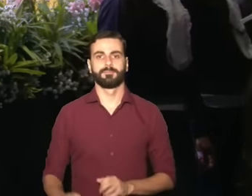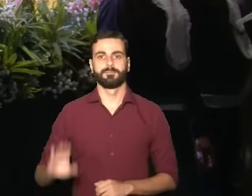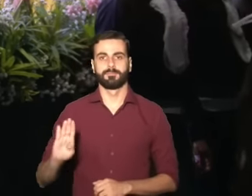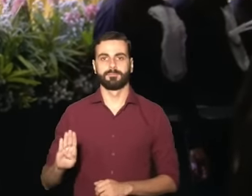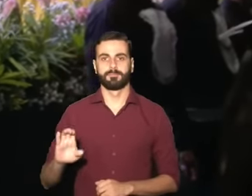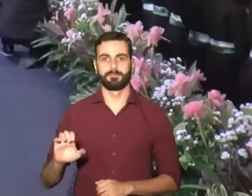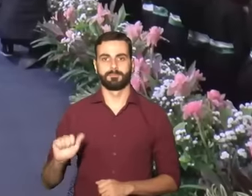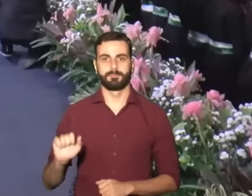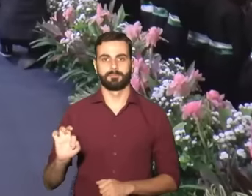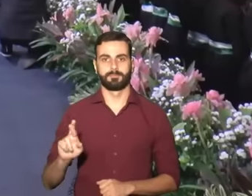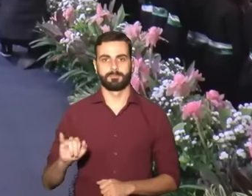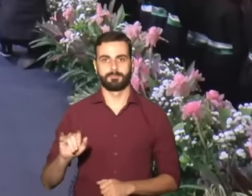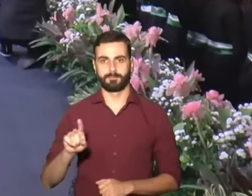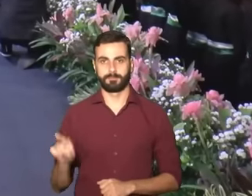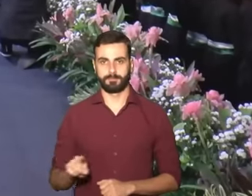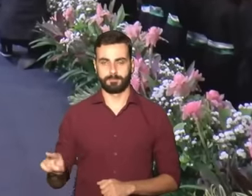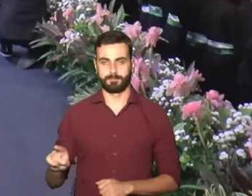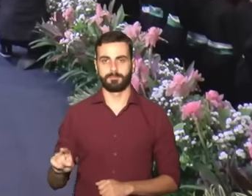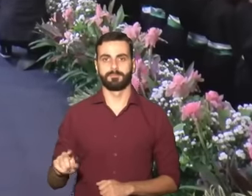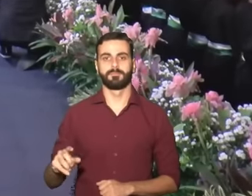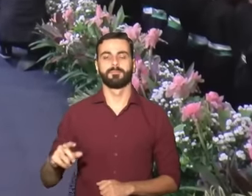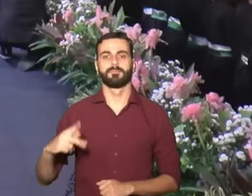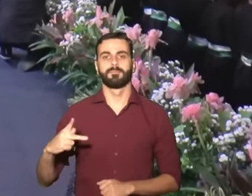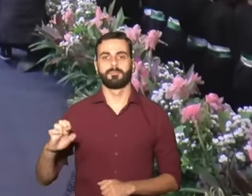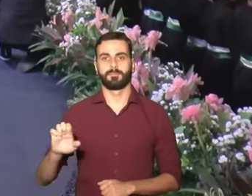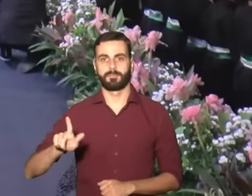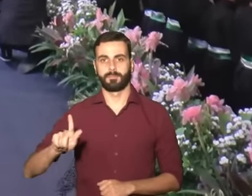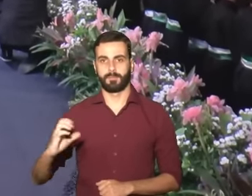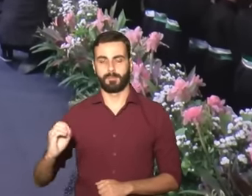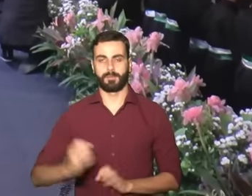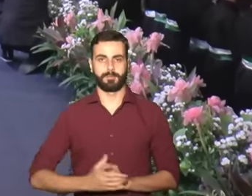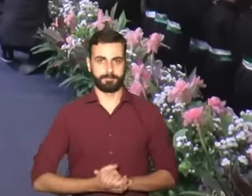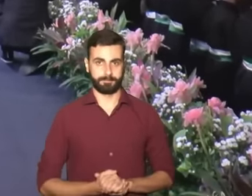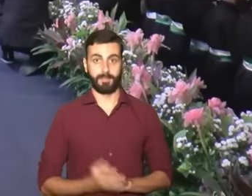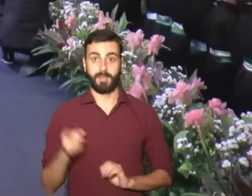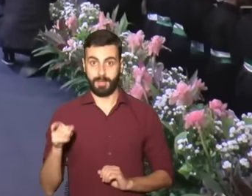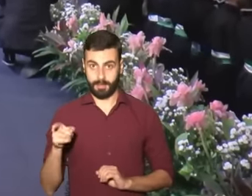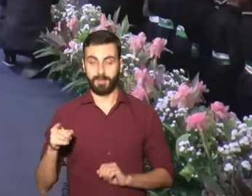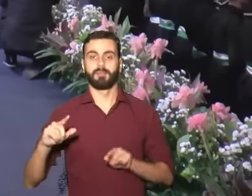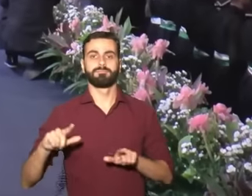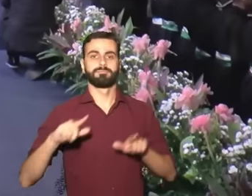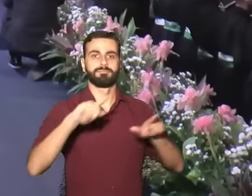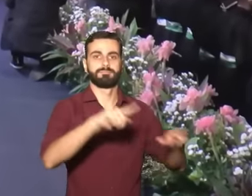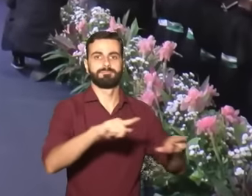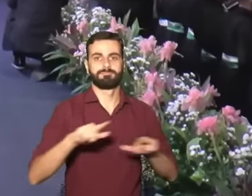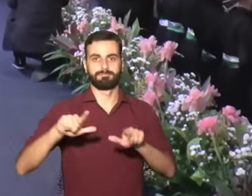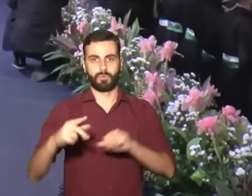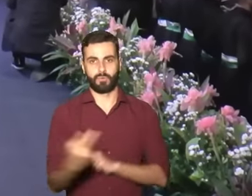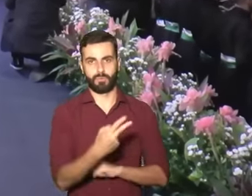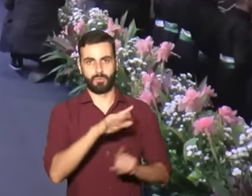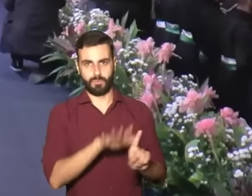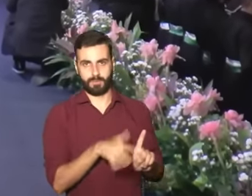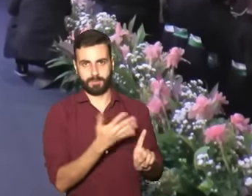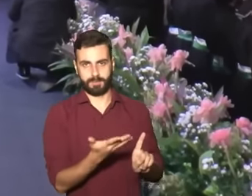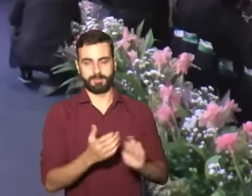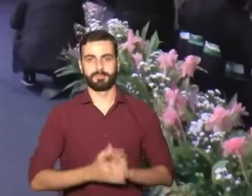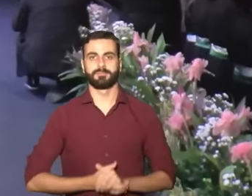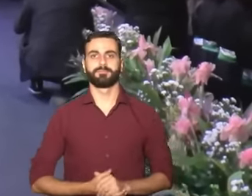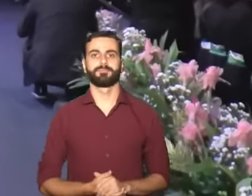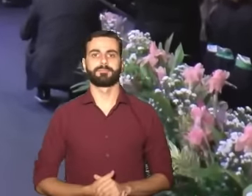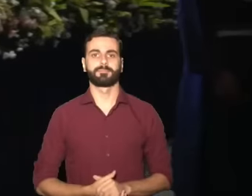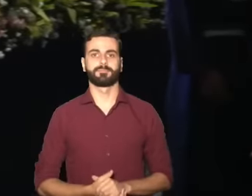Beatriz Ferreira da Graça Pego, que entregará as placas aos